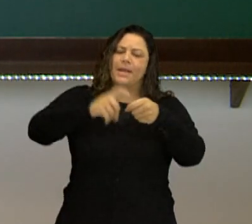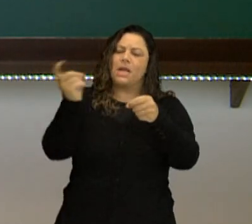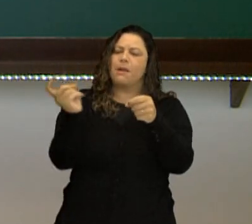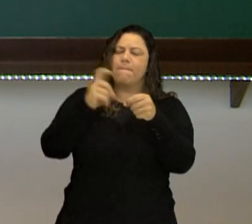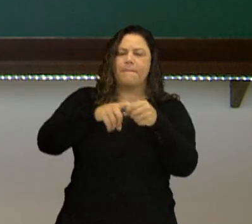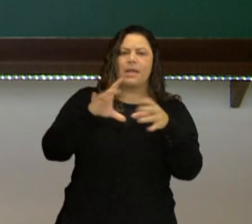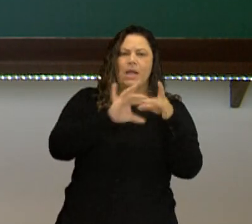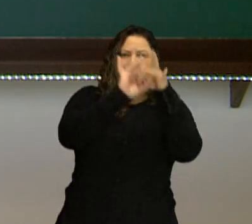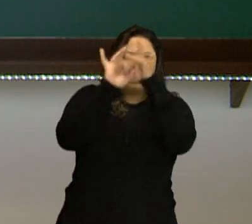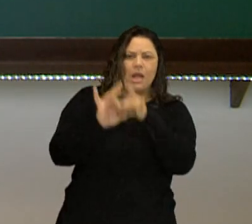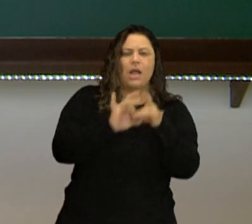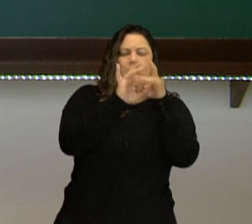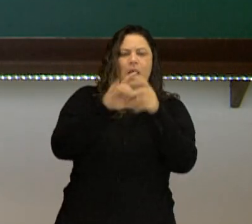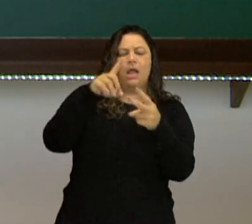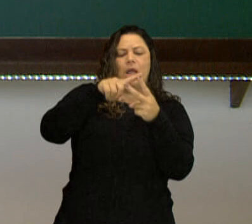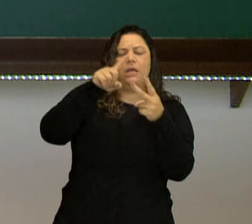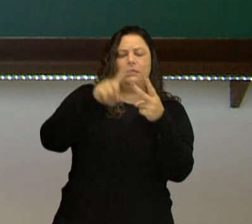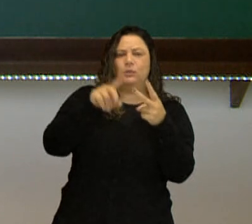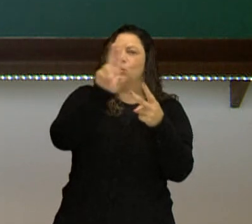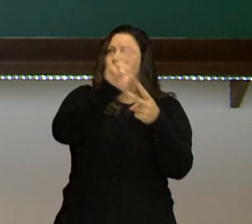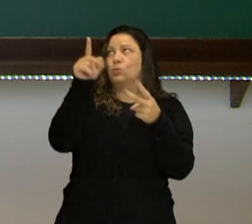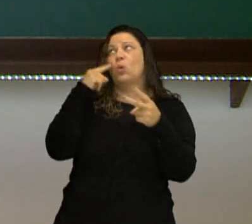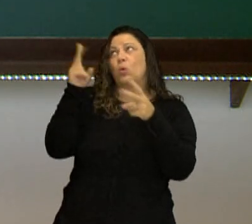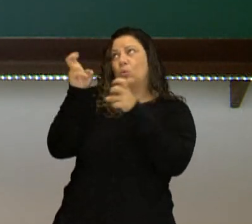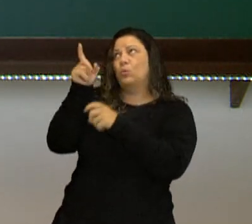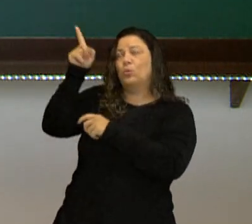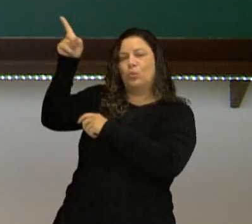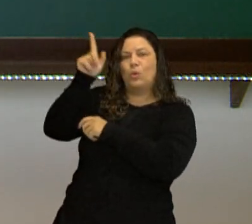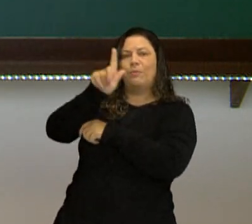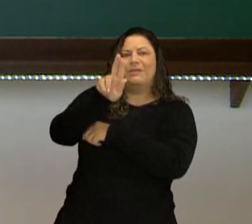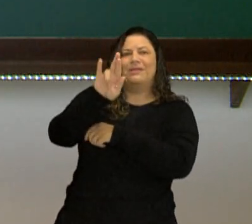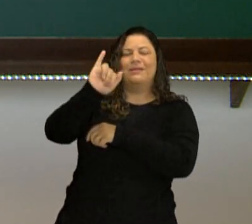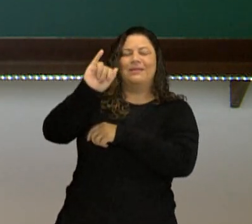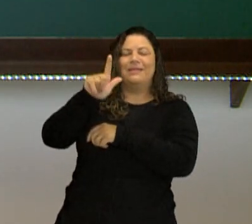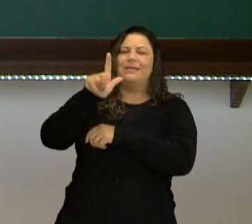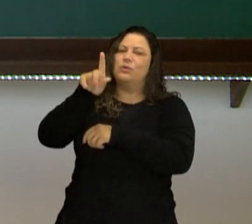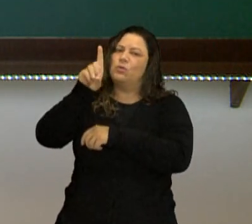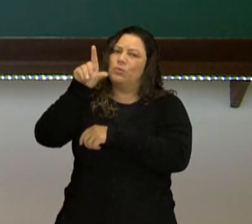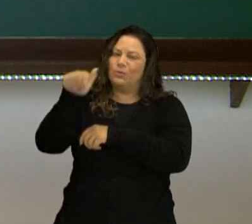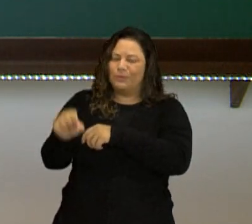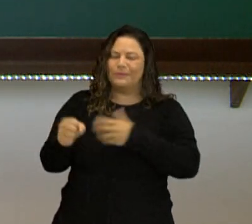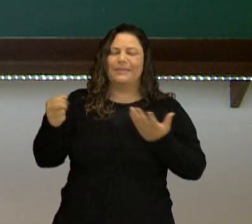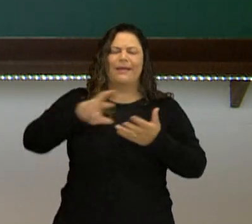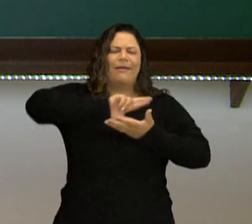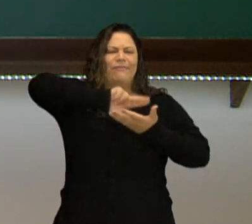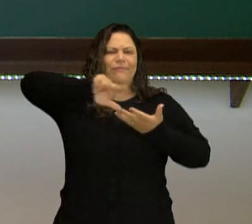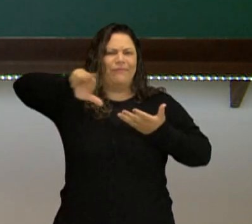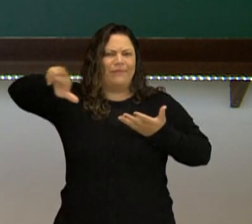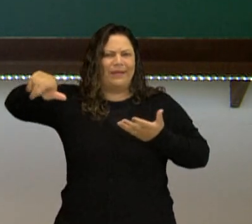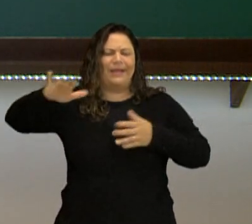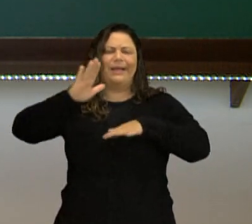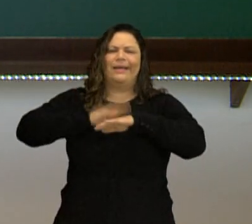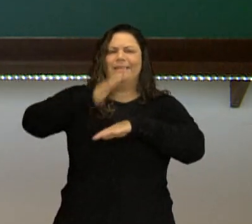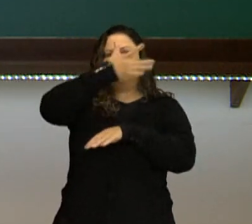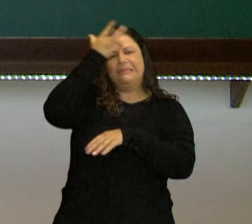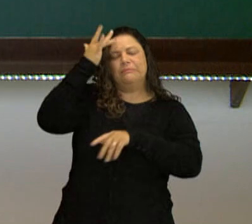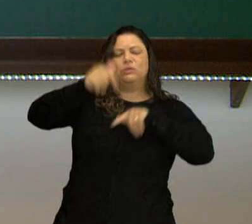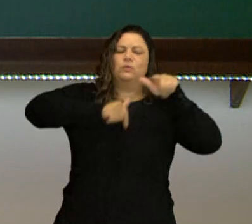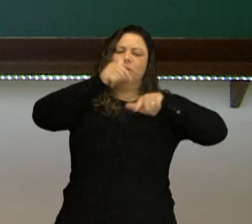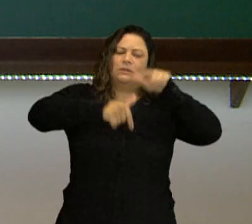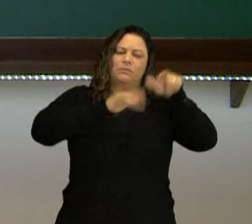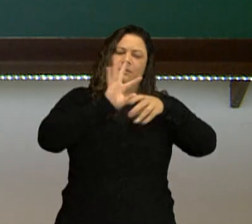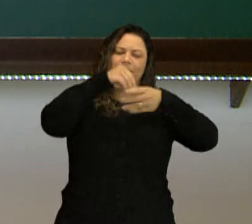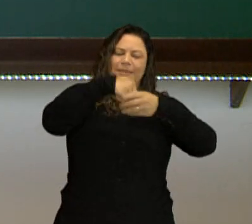usar esses dois nomes, que reuniam vários artesãos para fortalecer a produção do artesanato dentro